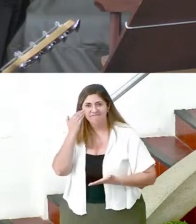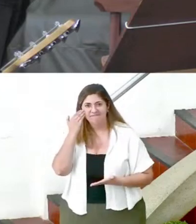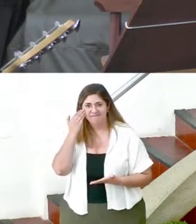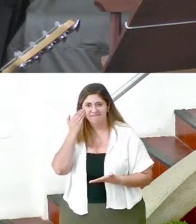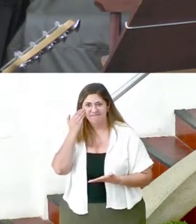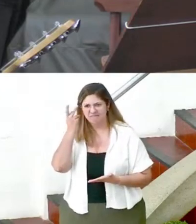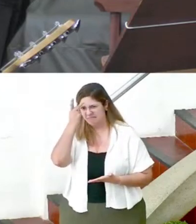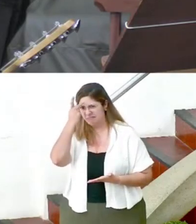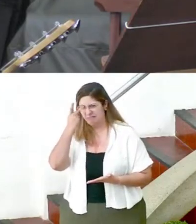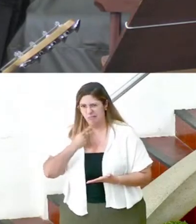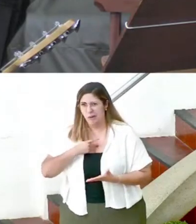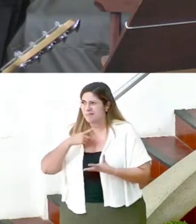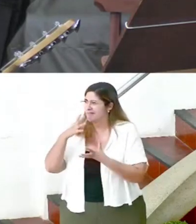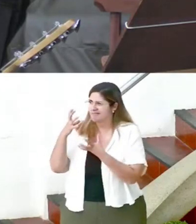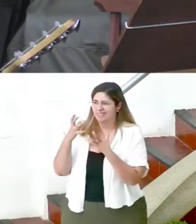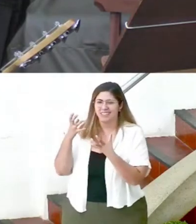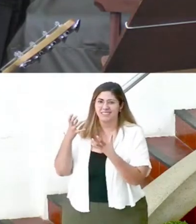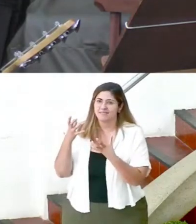uma conquista.